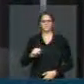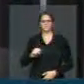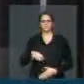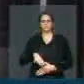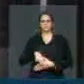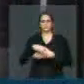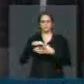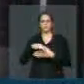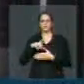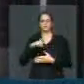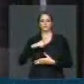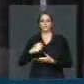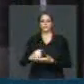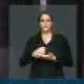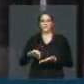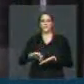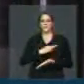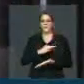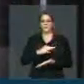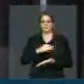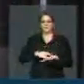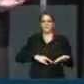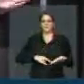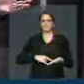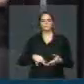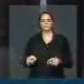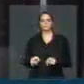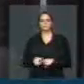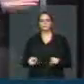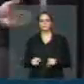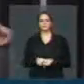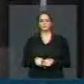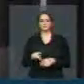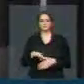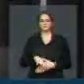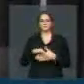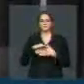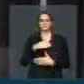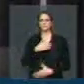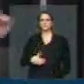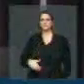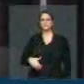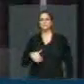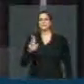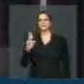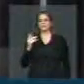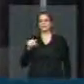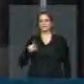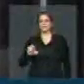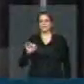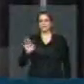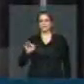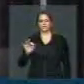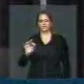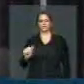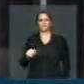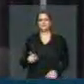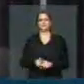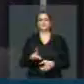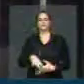que subscreveram esse requerimento e também ao líder do governo, Henrique Fontana, e ao líder do